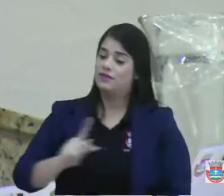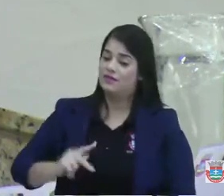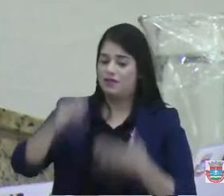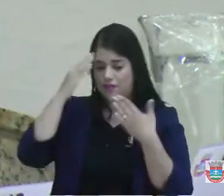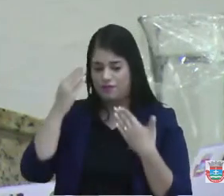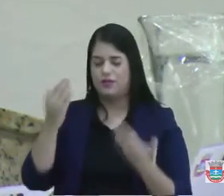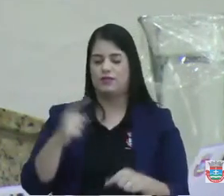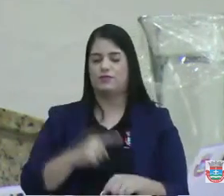obrigado pela tolerância do tempo